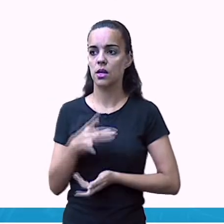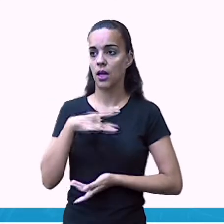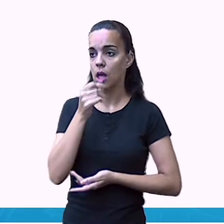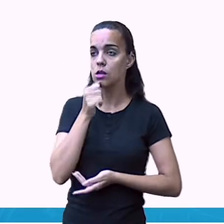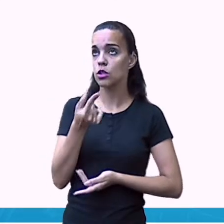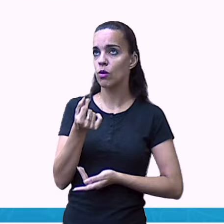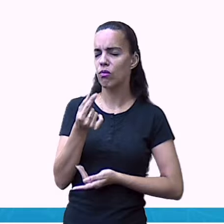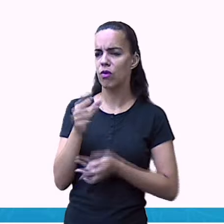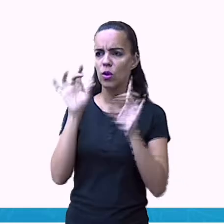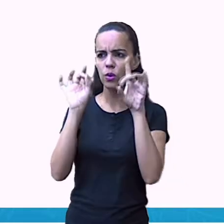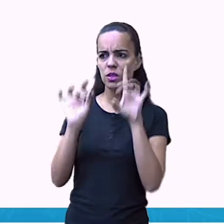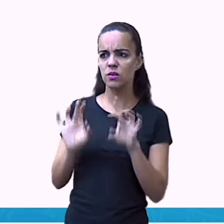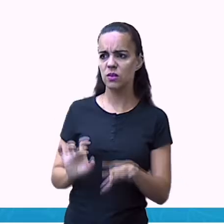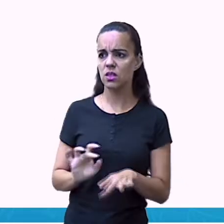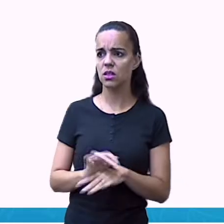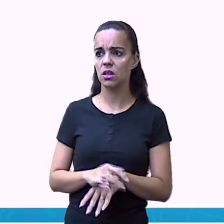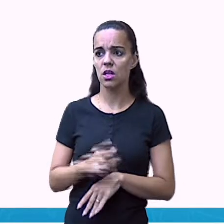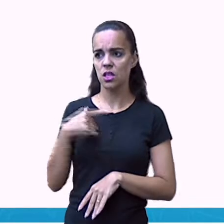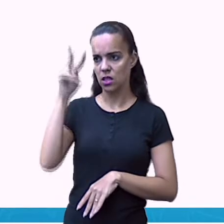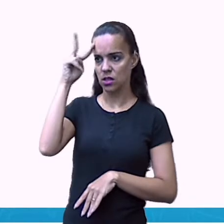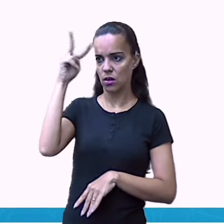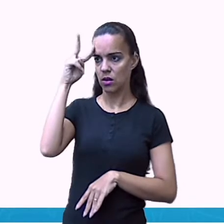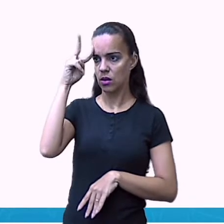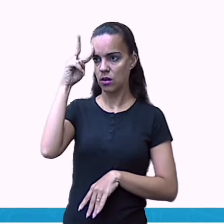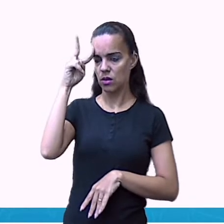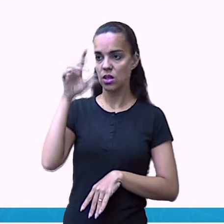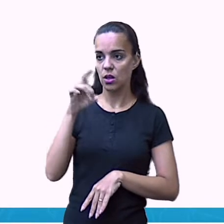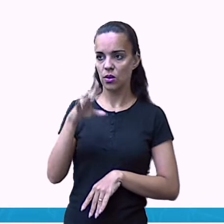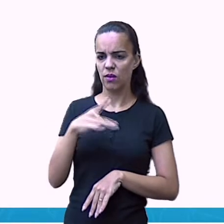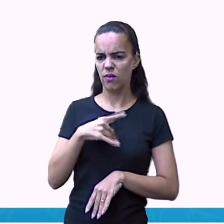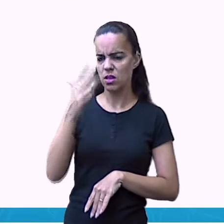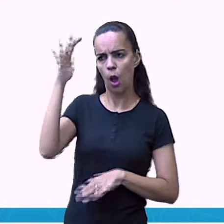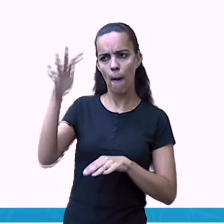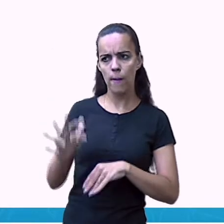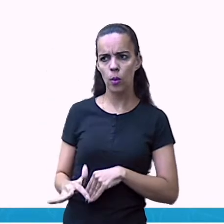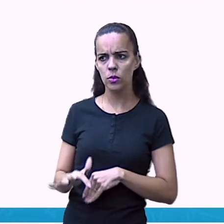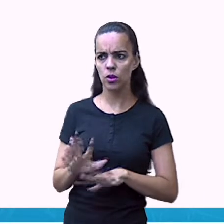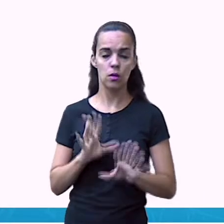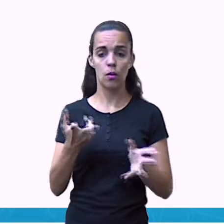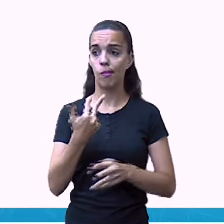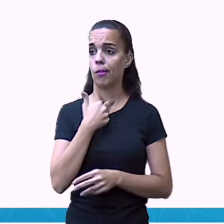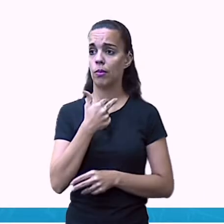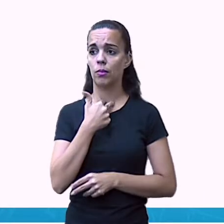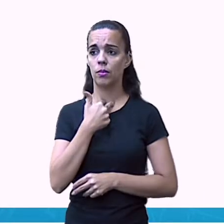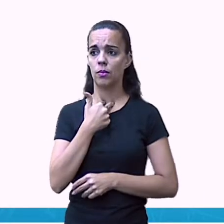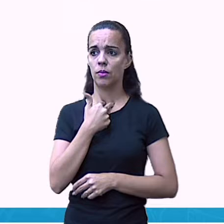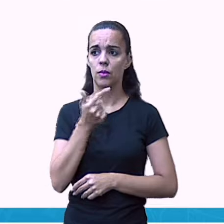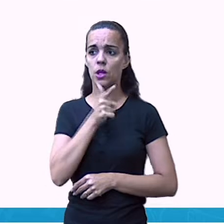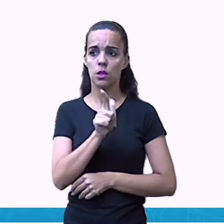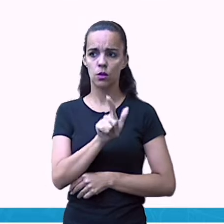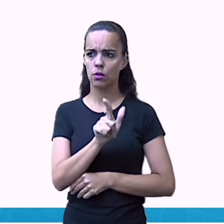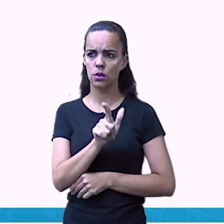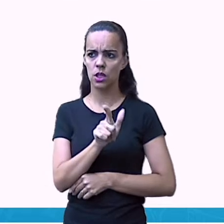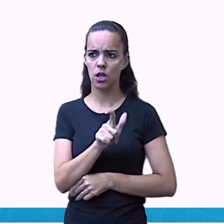preço específico da segunda-feira que vai estar promocional. Poxa, a gente não consegue chegar numa segunda-feira e sair